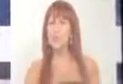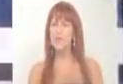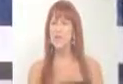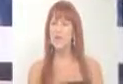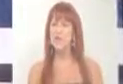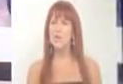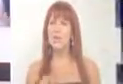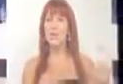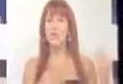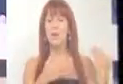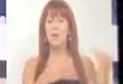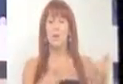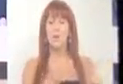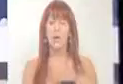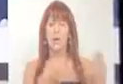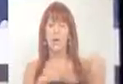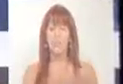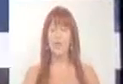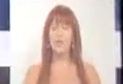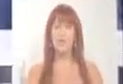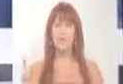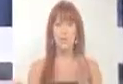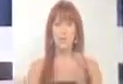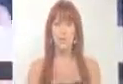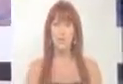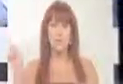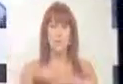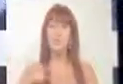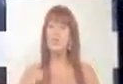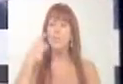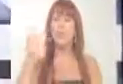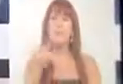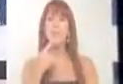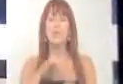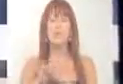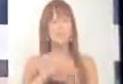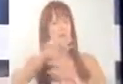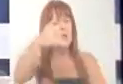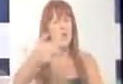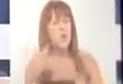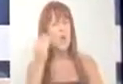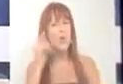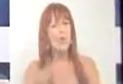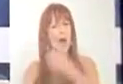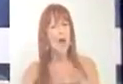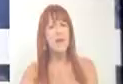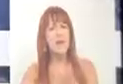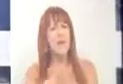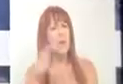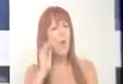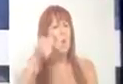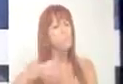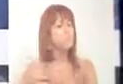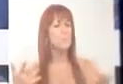legais competências delegadas legalmente, que estamos a procurar perceber todo o seu enquadramento do ponto de vista legal,